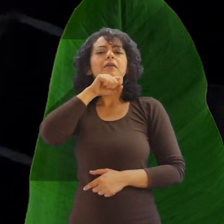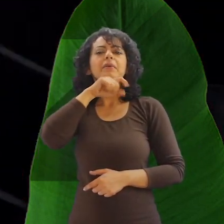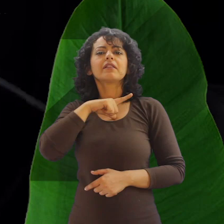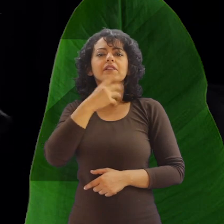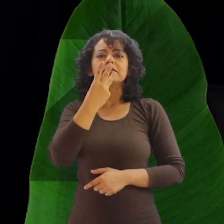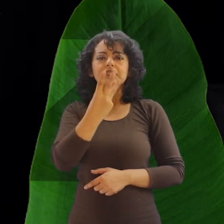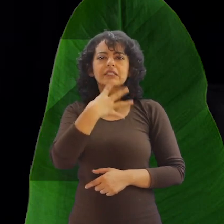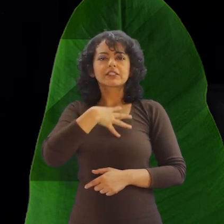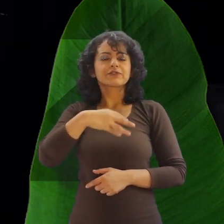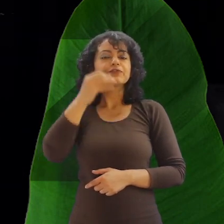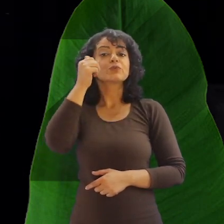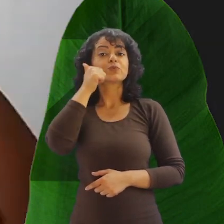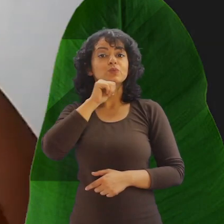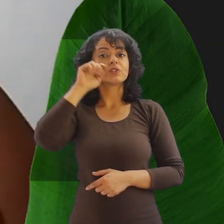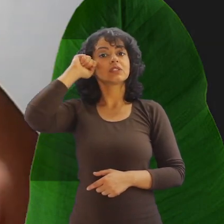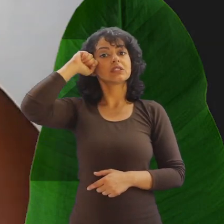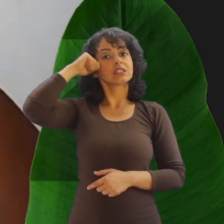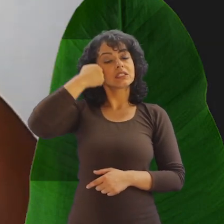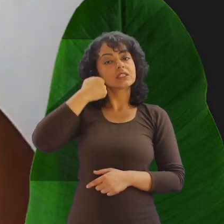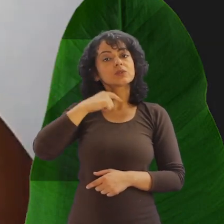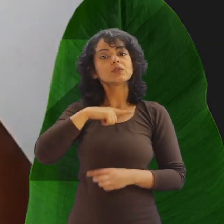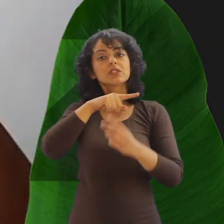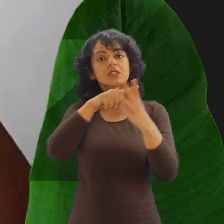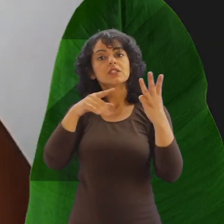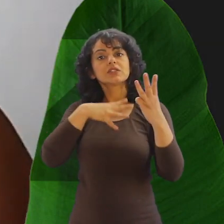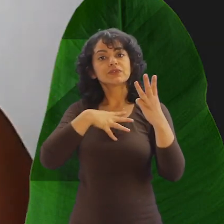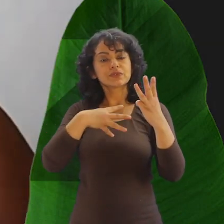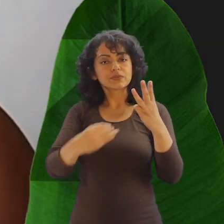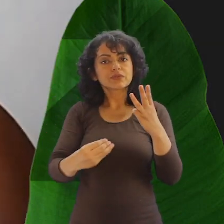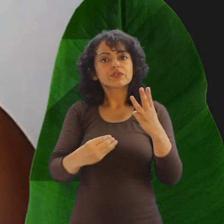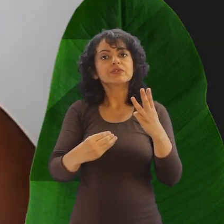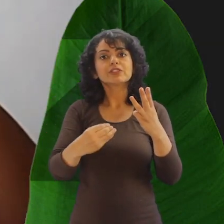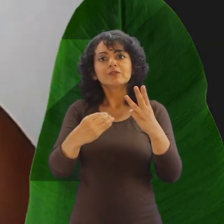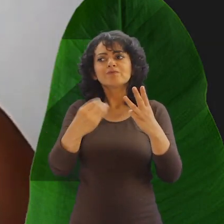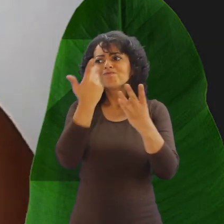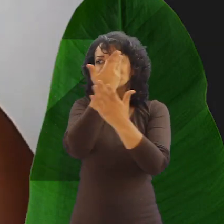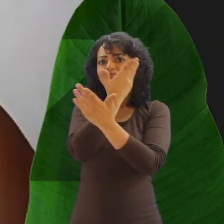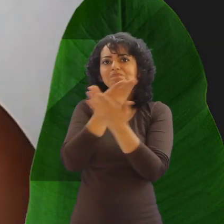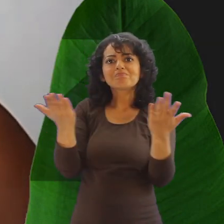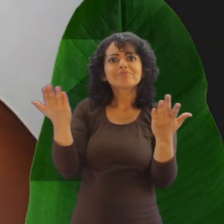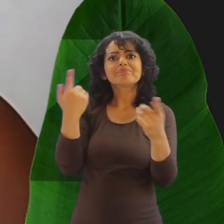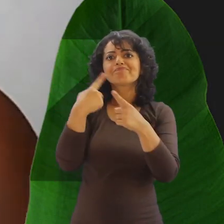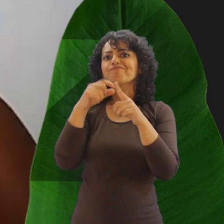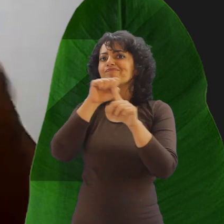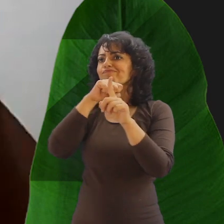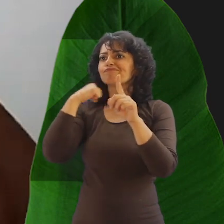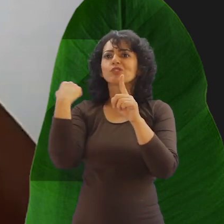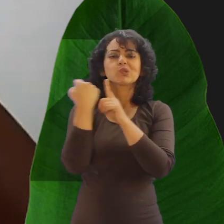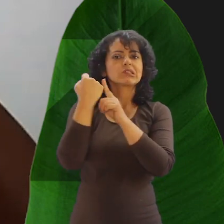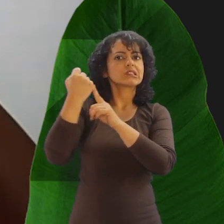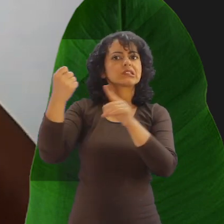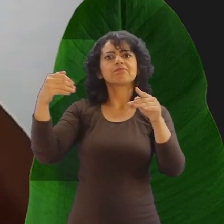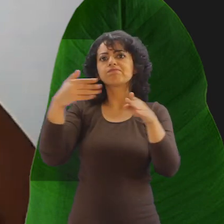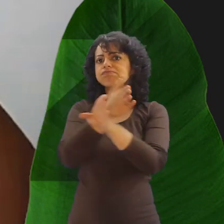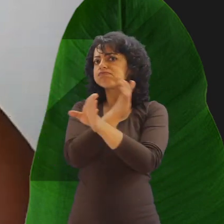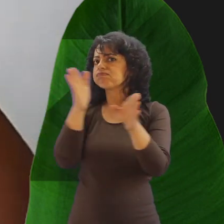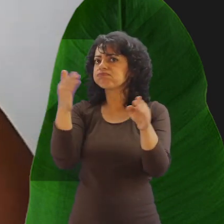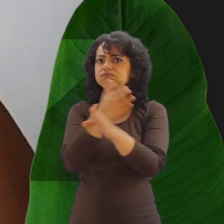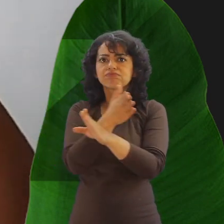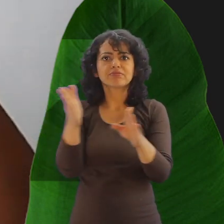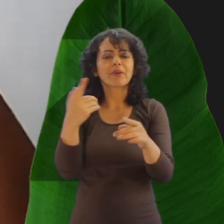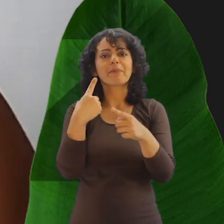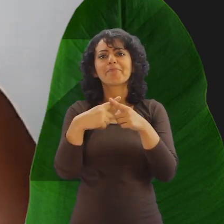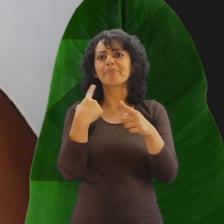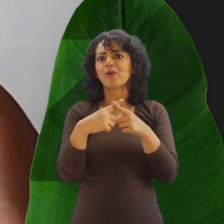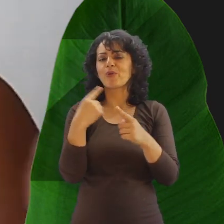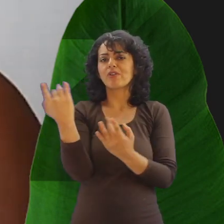filhos, uma mulher negra que perde seus 3 filhos, para a sociedade, enfim, para